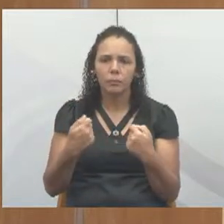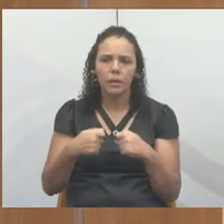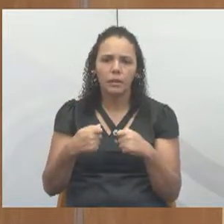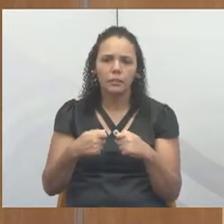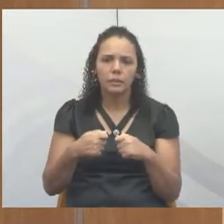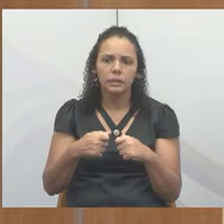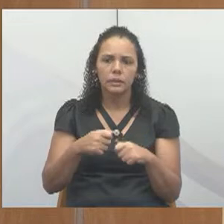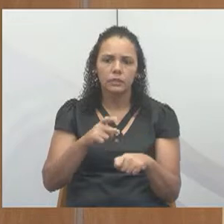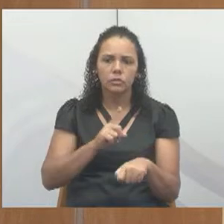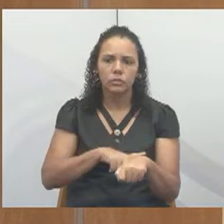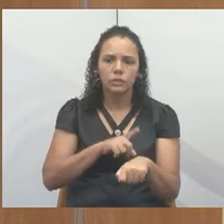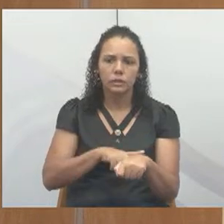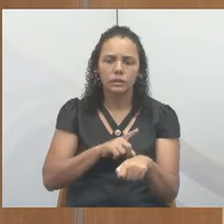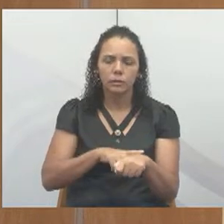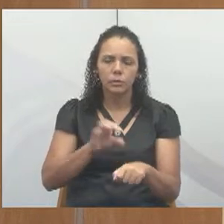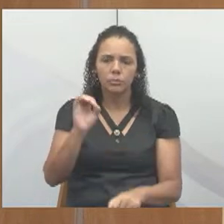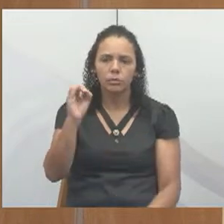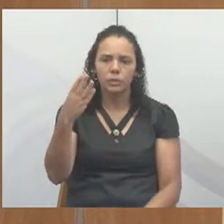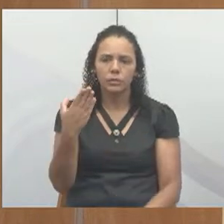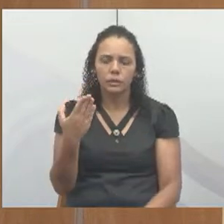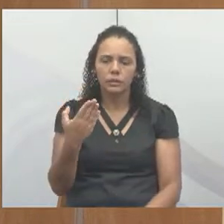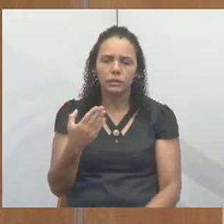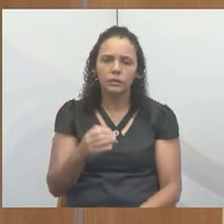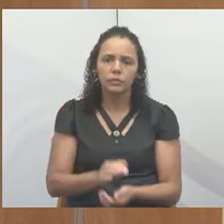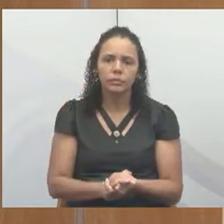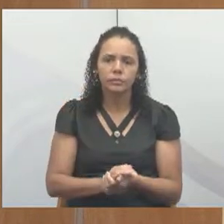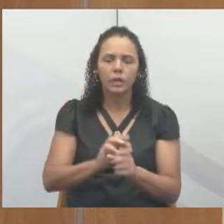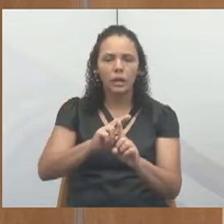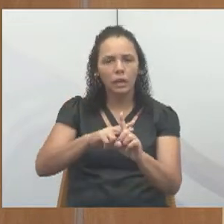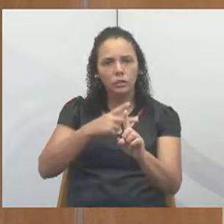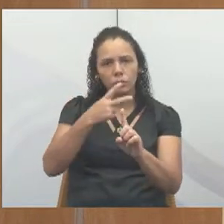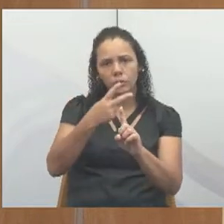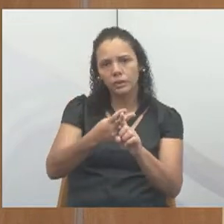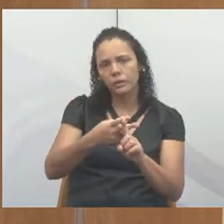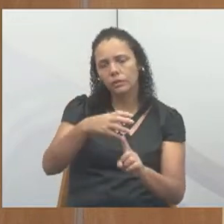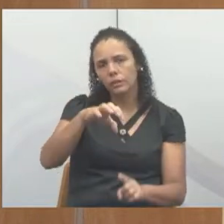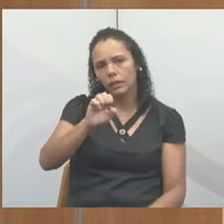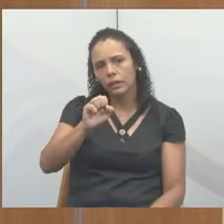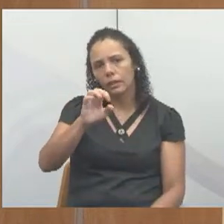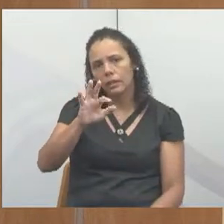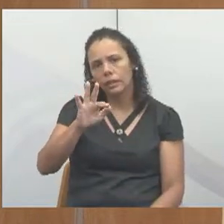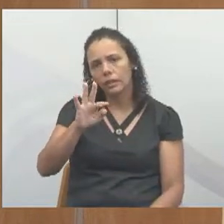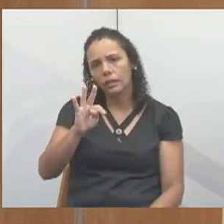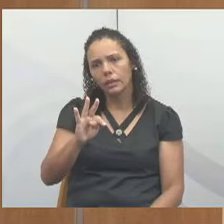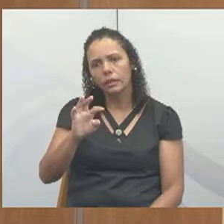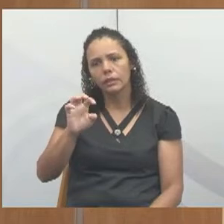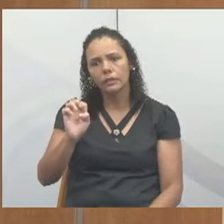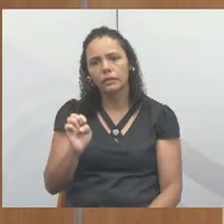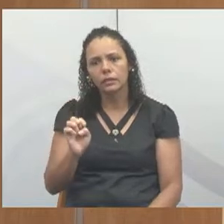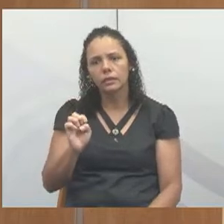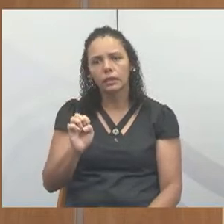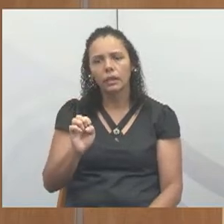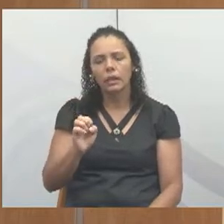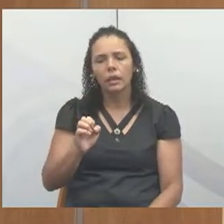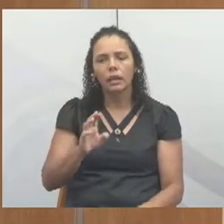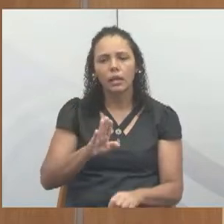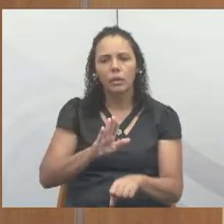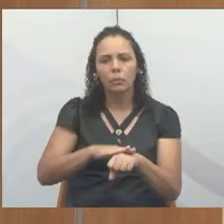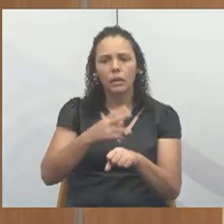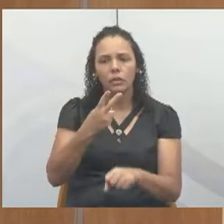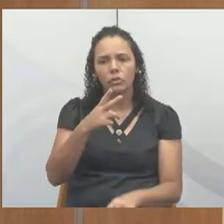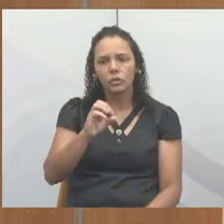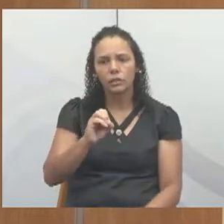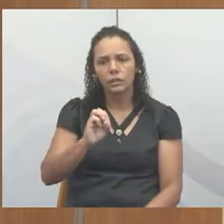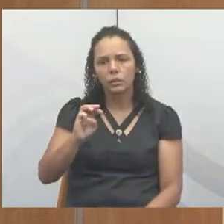tempo quanto recurso. A duplicação da estação de tratamento ela está prevista de tratamento de água, mais de 80 milhões de reais, para a